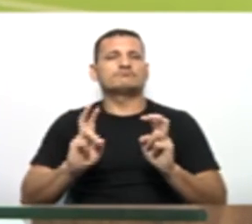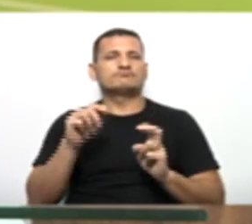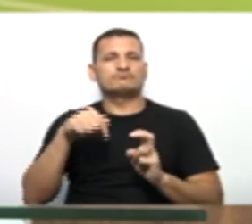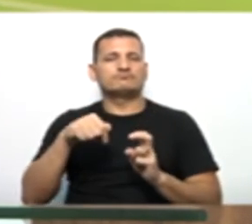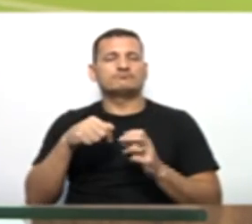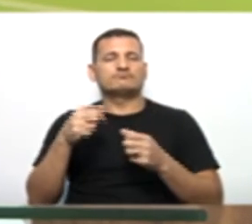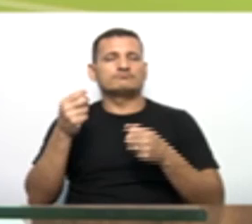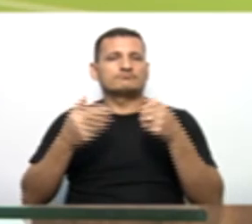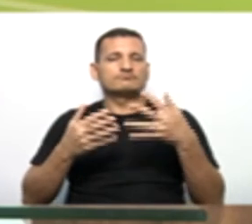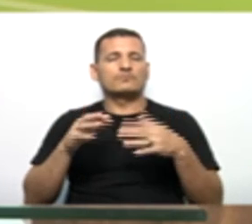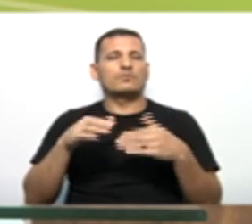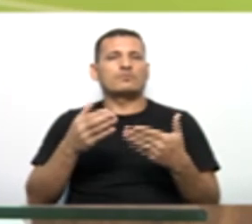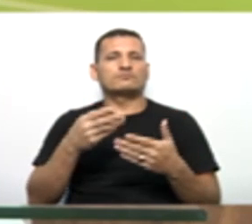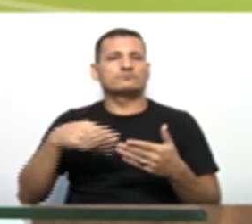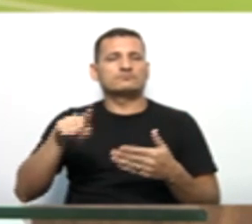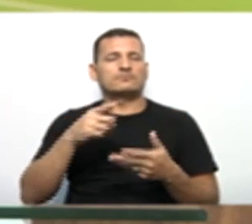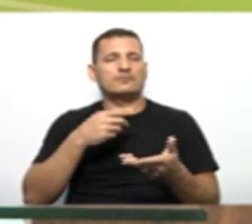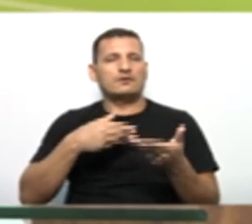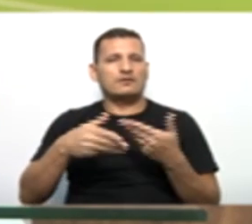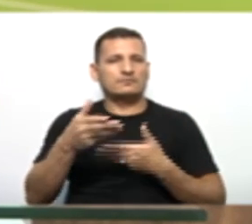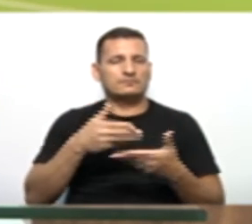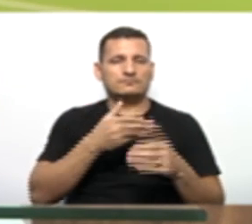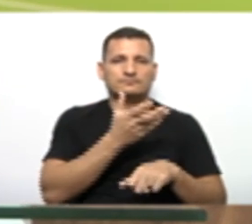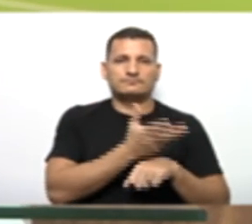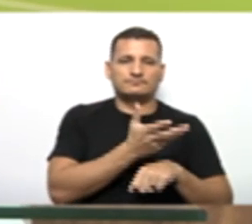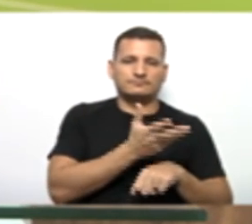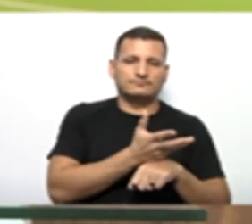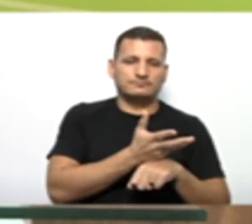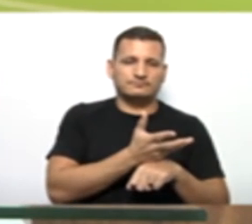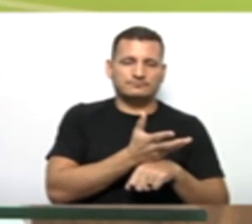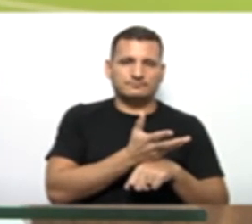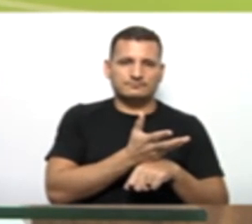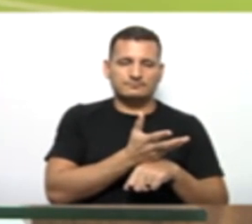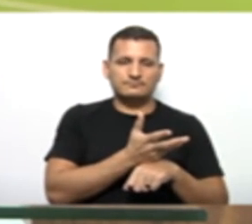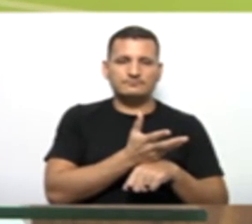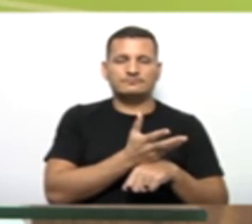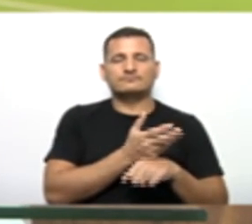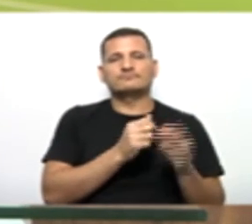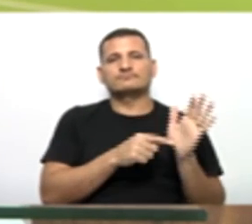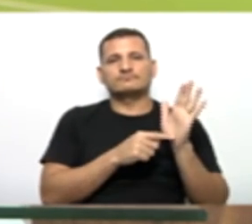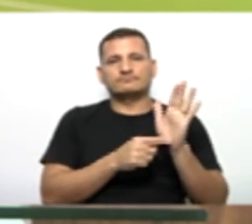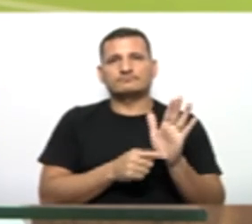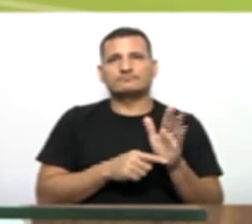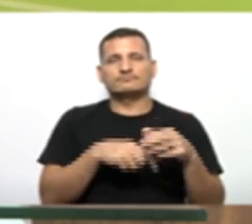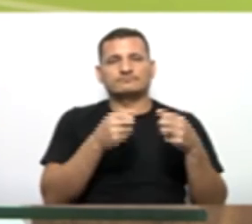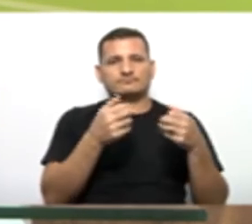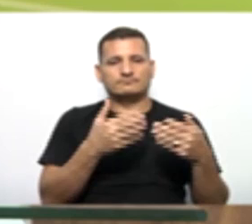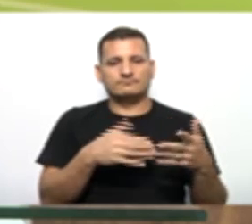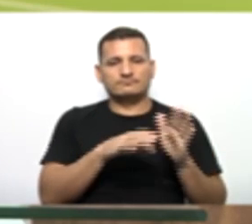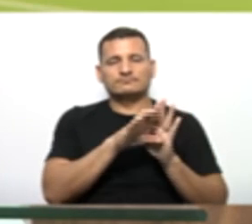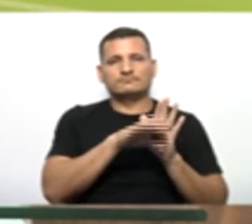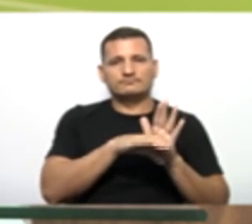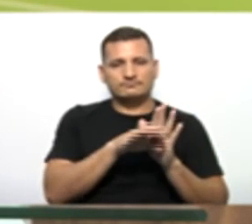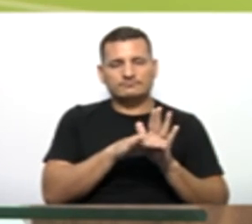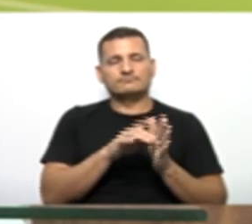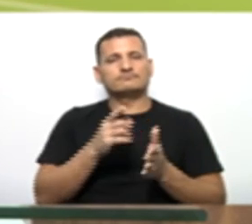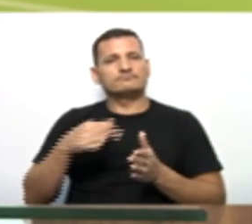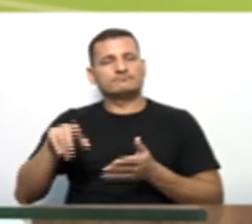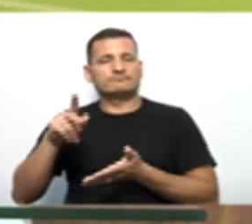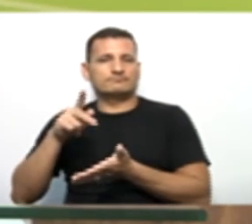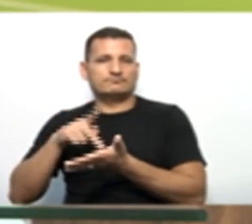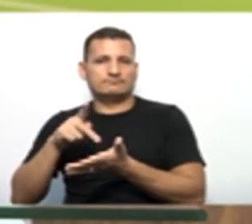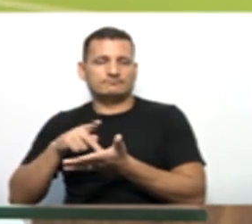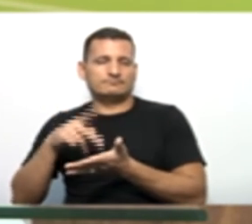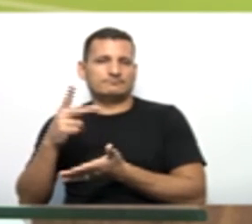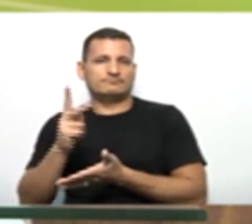qual a relação que vocês estão fazendo entre a disciplina, que a gente está aqui apresentando, os conceitos para vocês, e a realidade